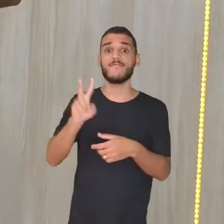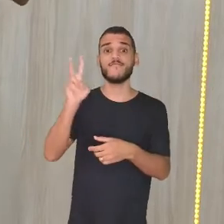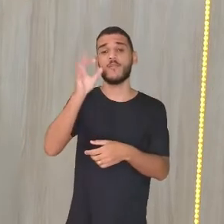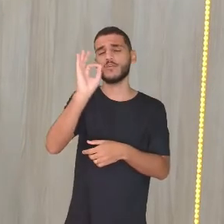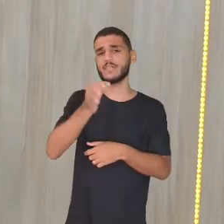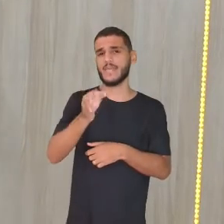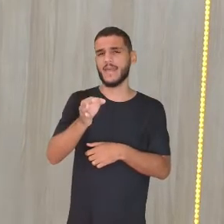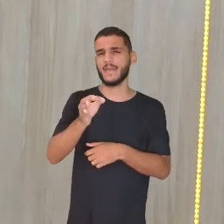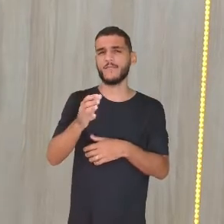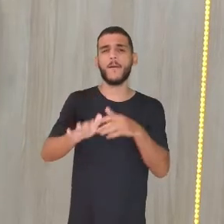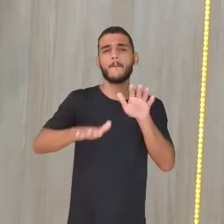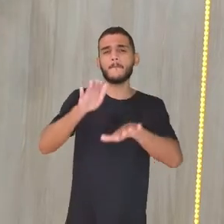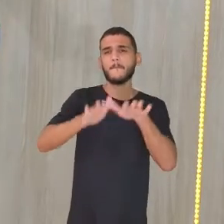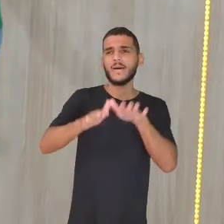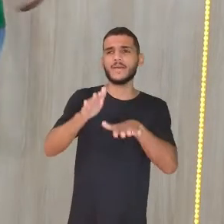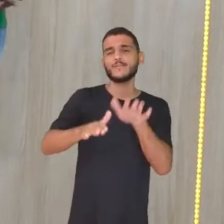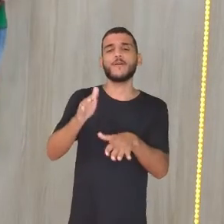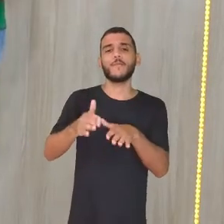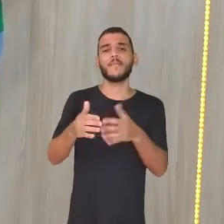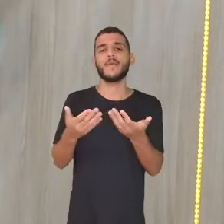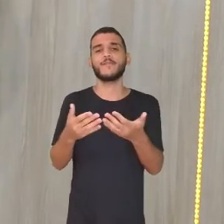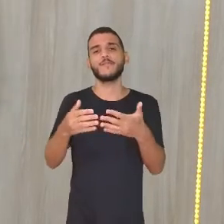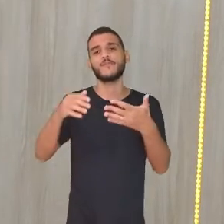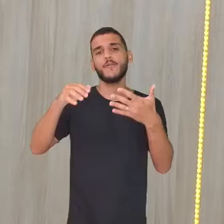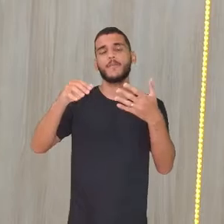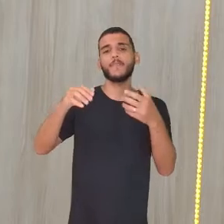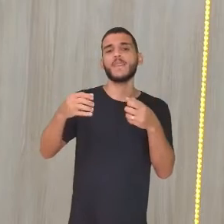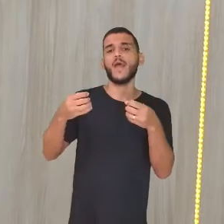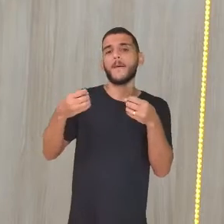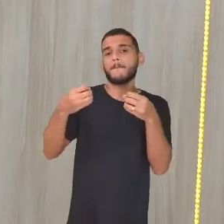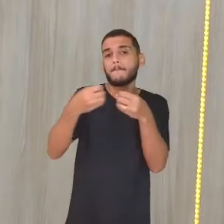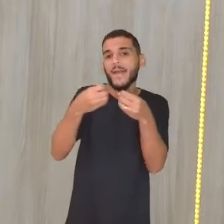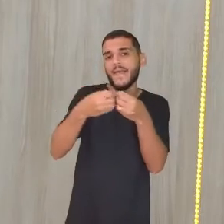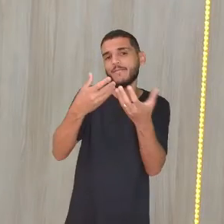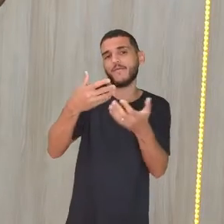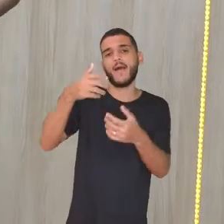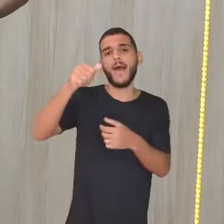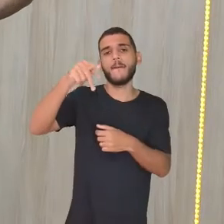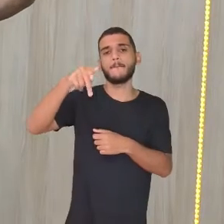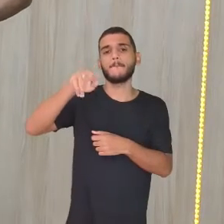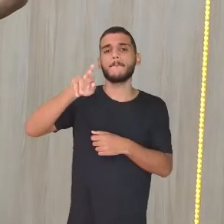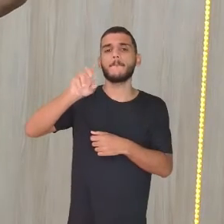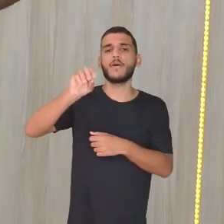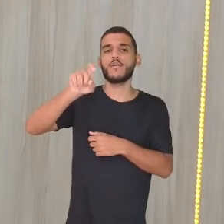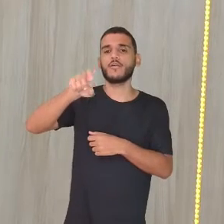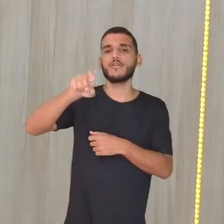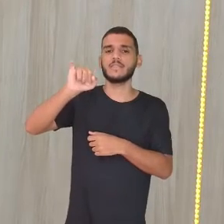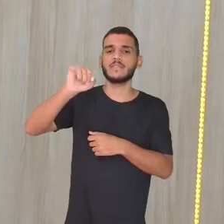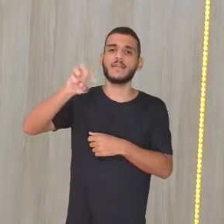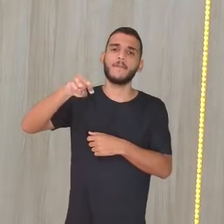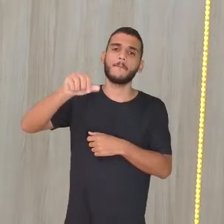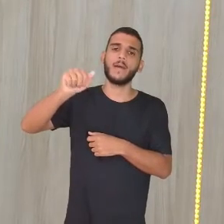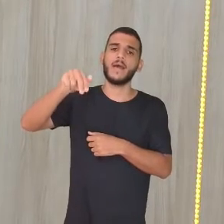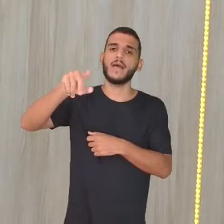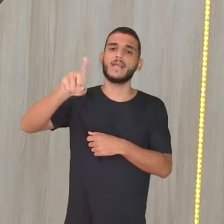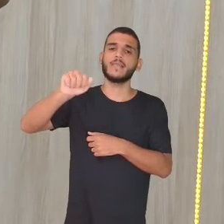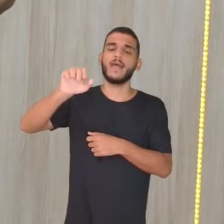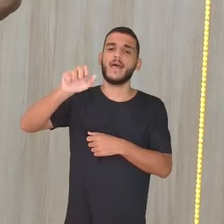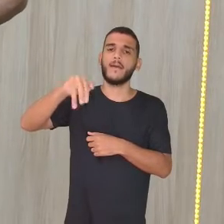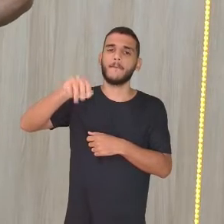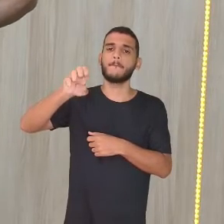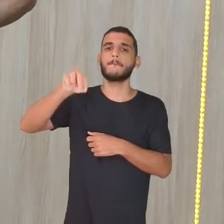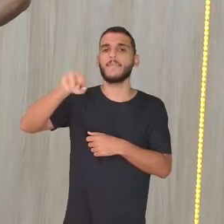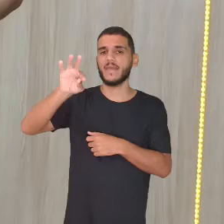colocam aproximadamente, eles colocam que quando você resolver uma questão, né, vamos supor que o resultado vai dar lá